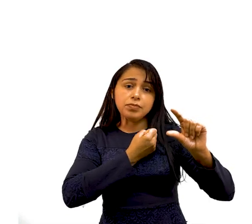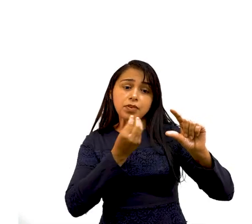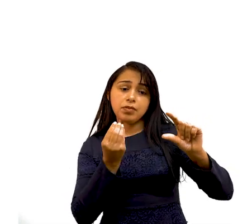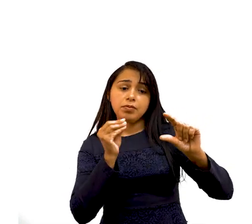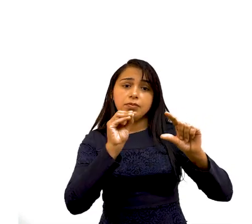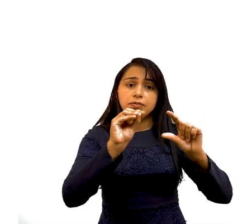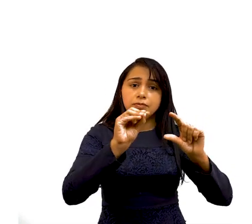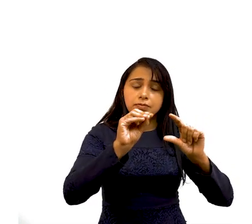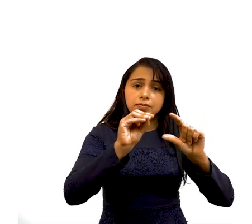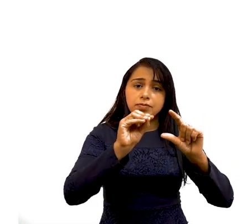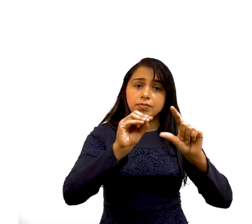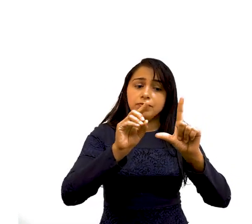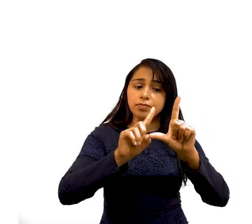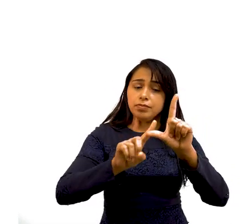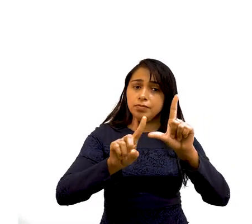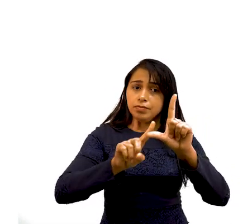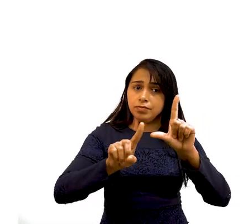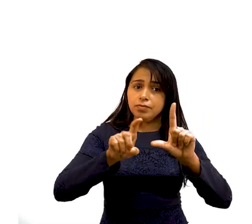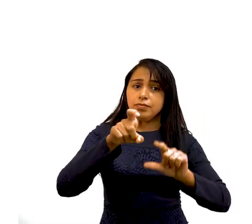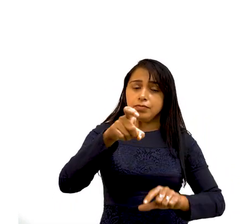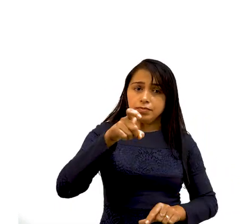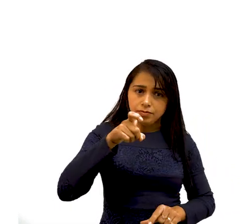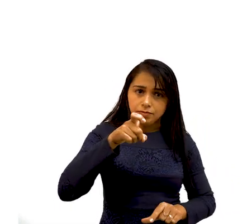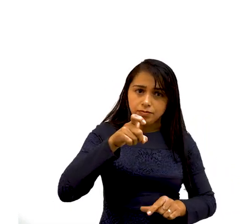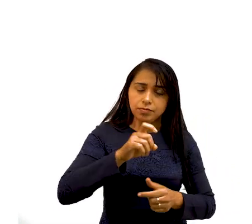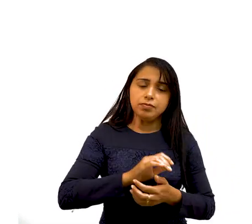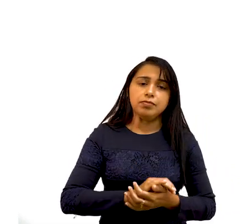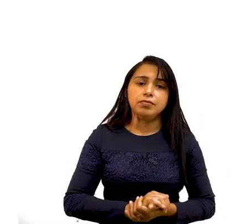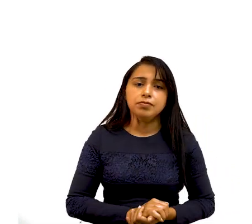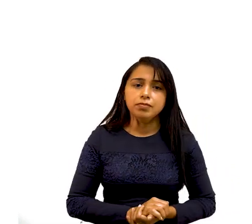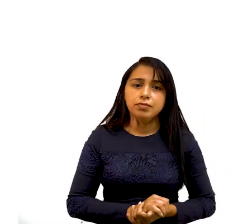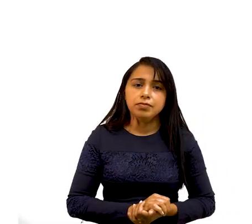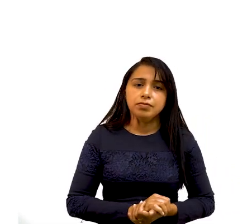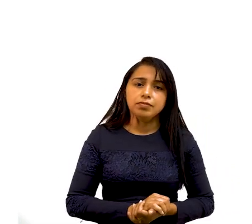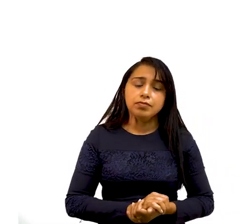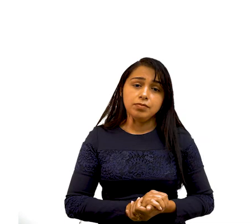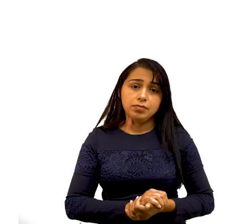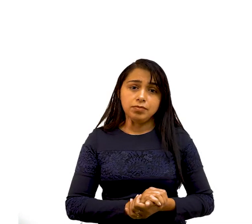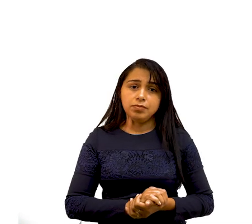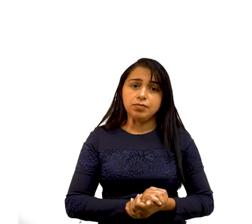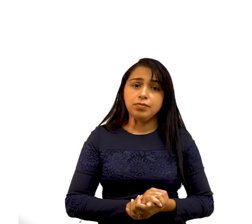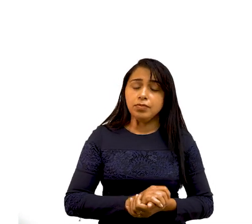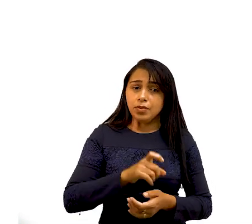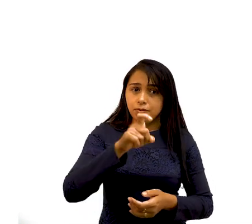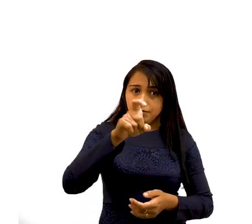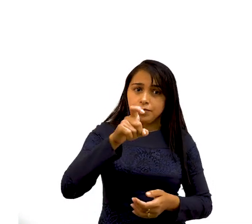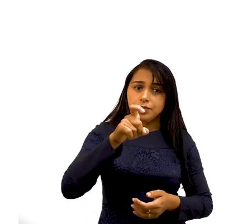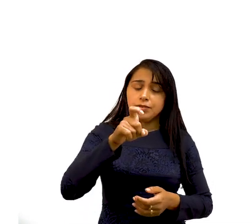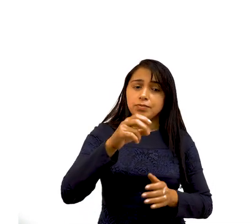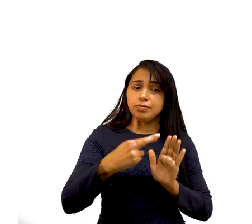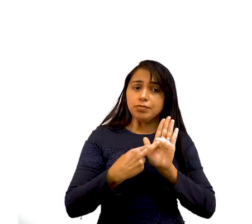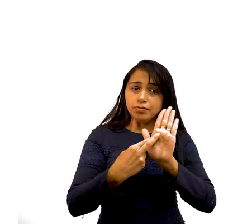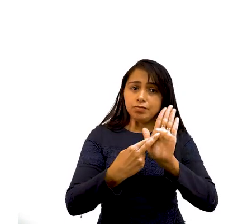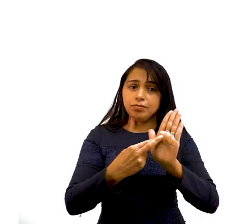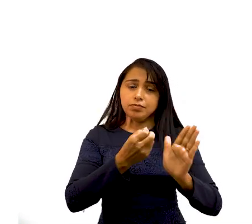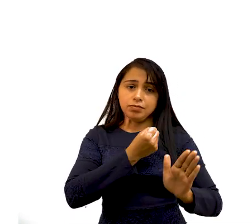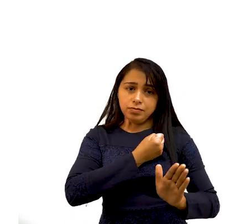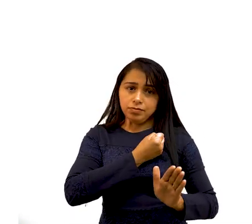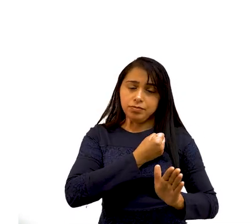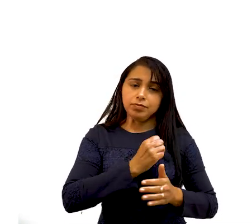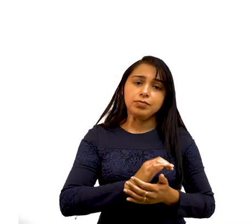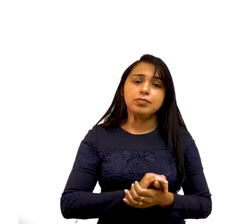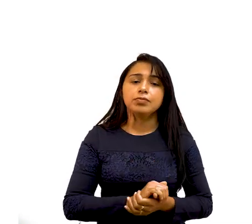um número, né, eu vou chamar esse número qualquer aí de x. Então, eu pensei em um número, multipliquei esse